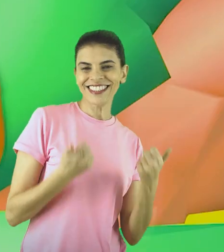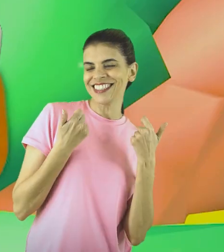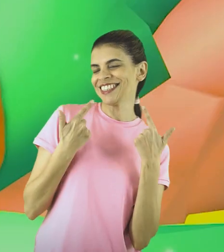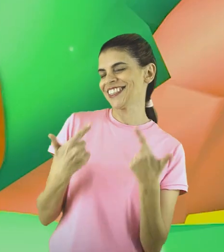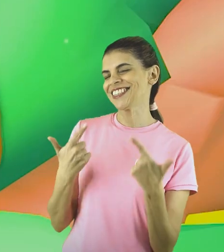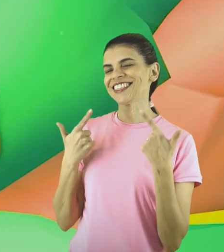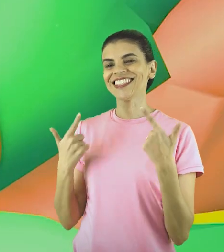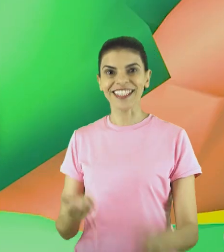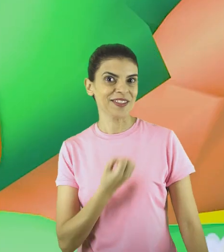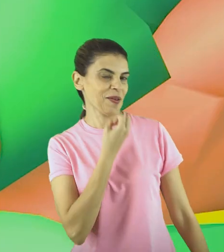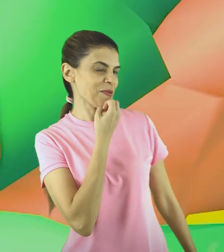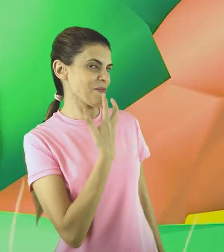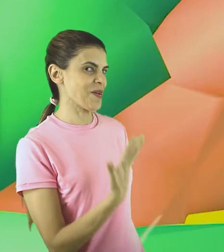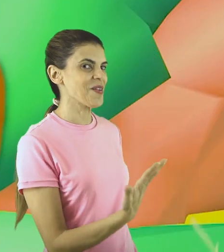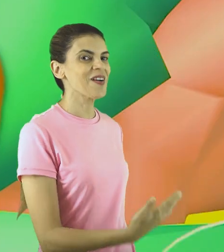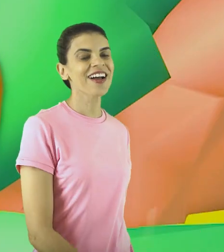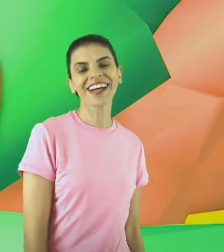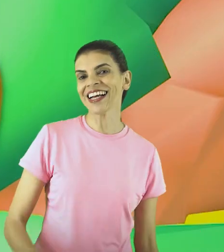Boa sorte,